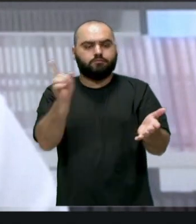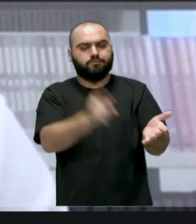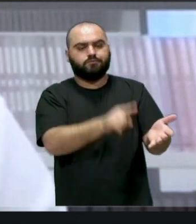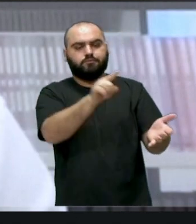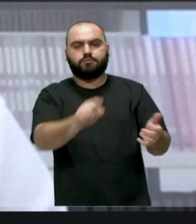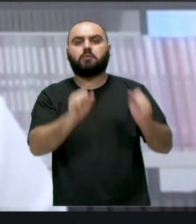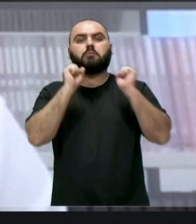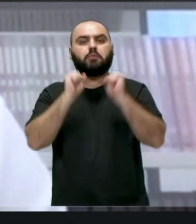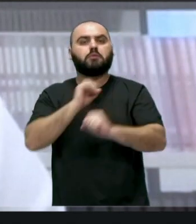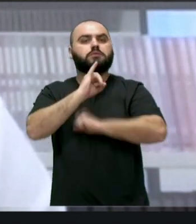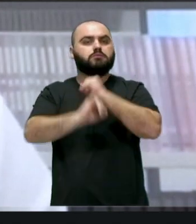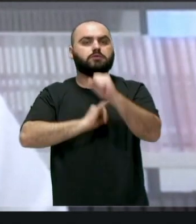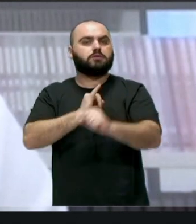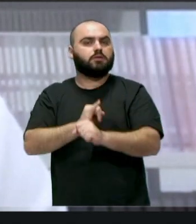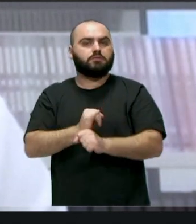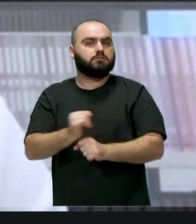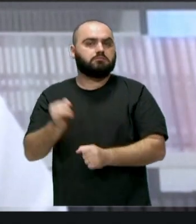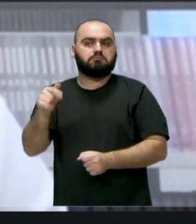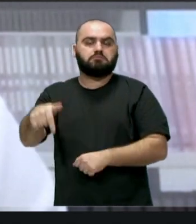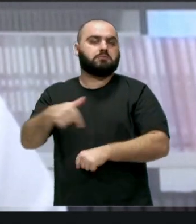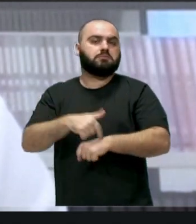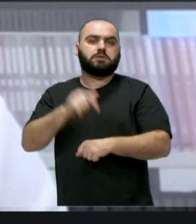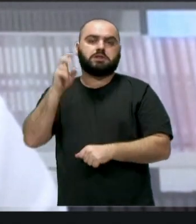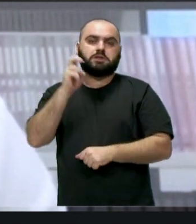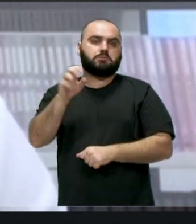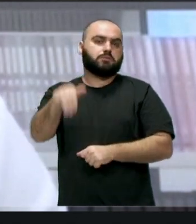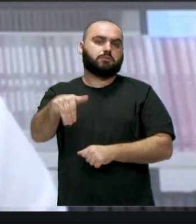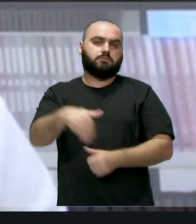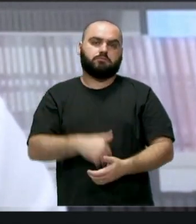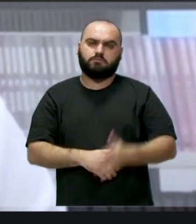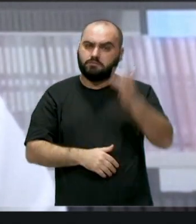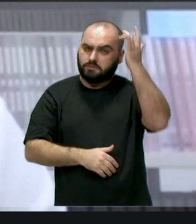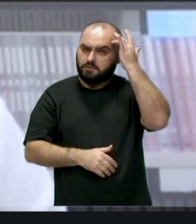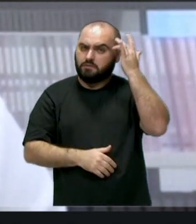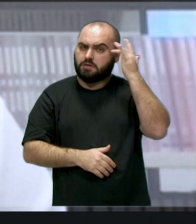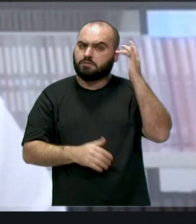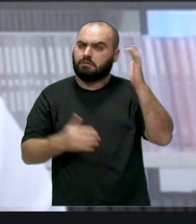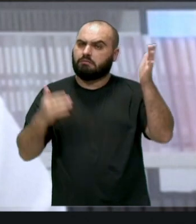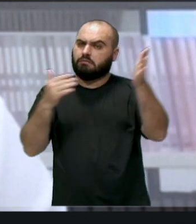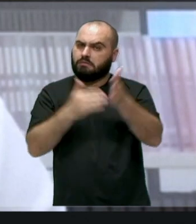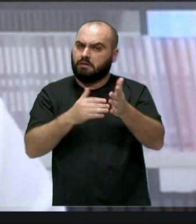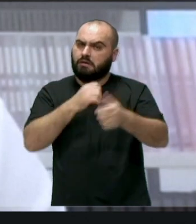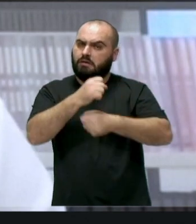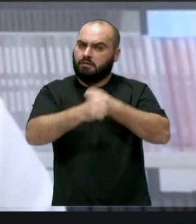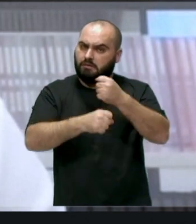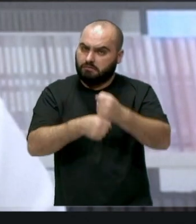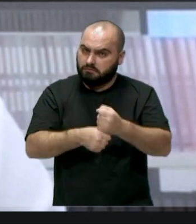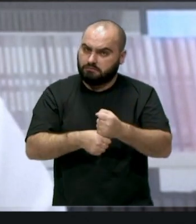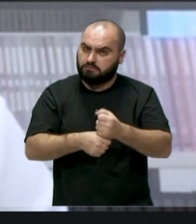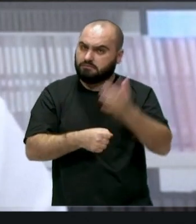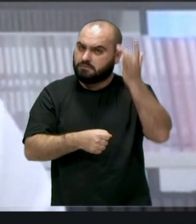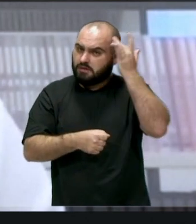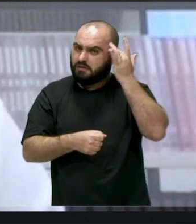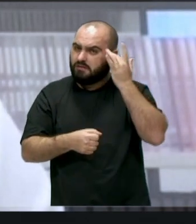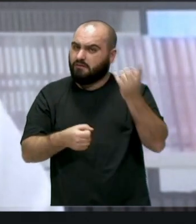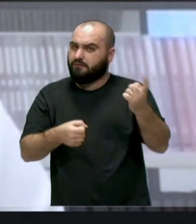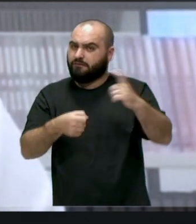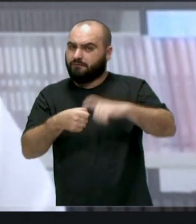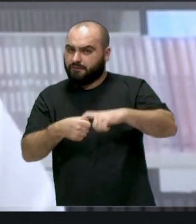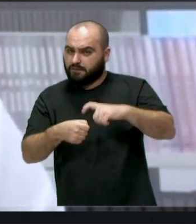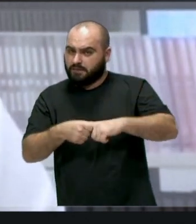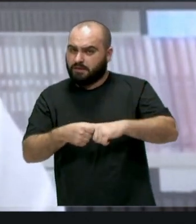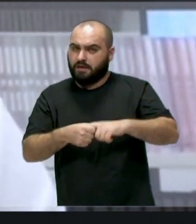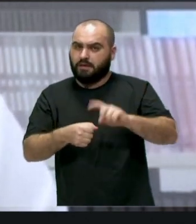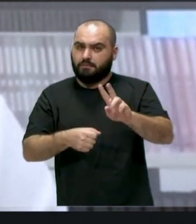detalhe, eu acredito que até as eleições presidenciais de 2022 ainda não serão retomados os serviços